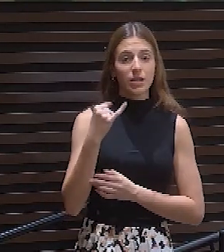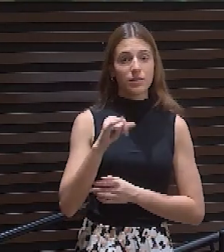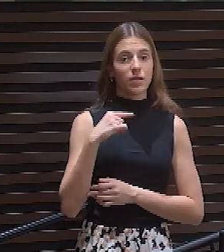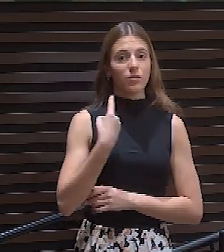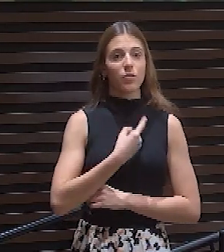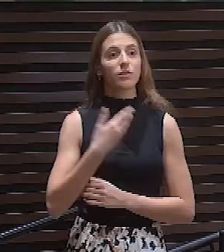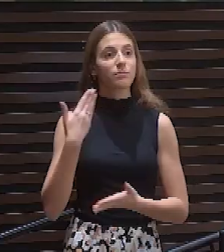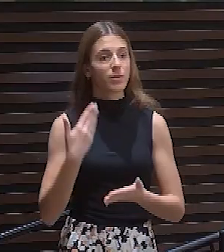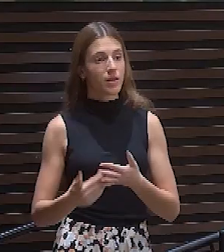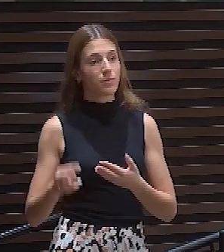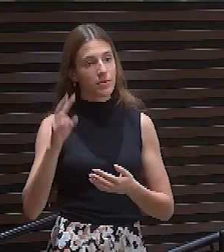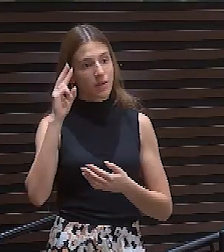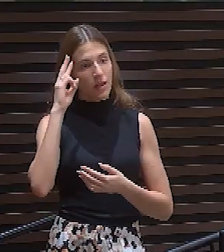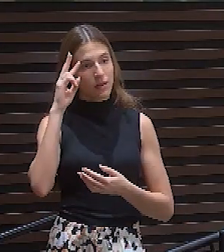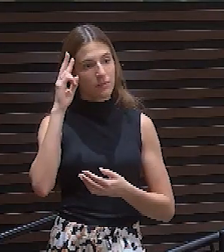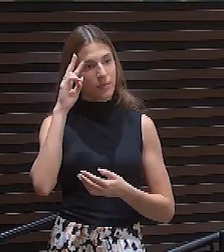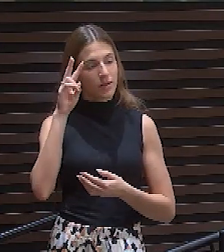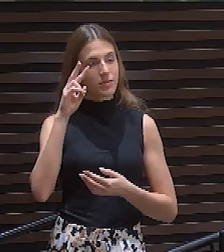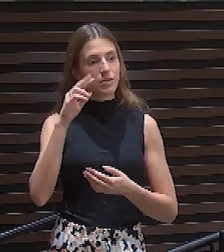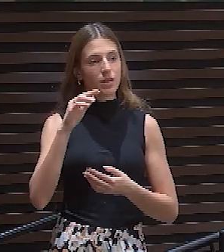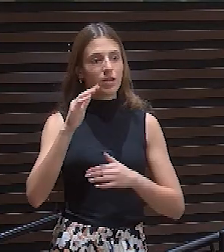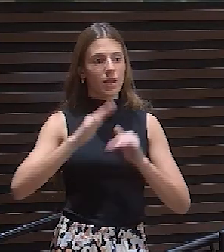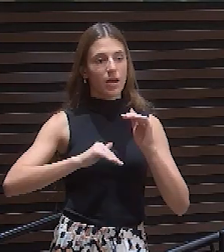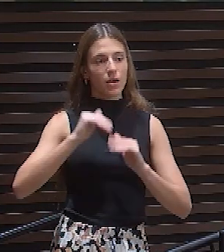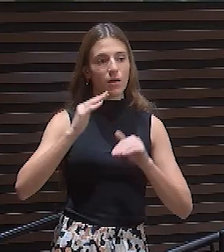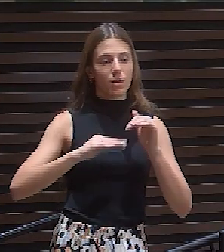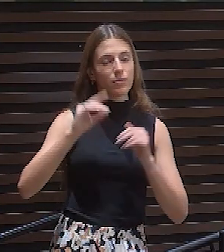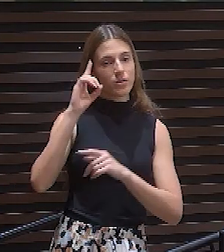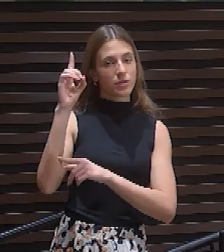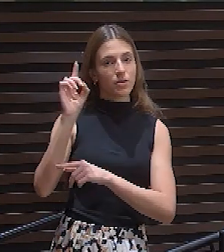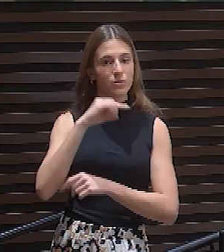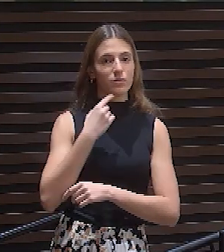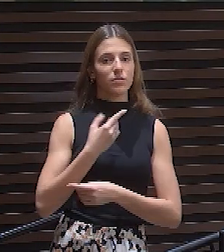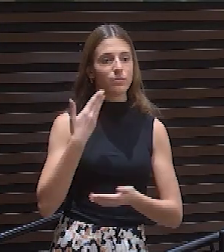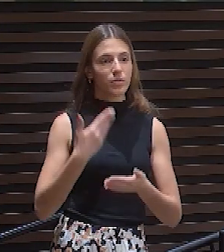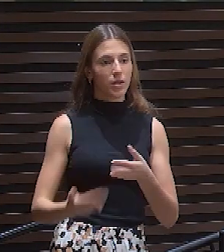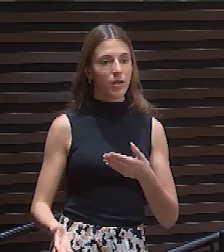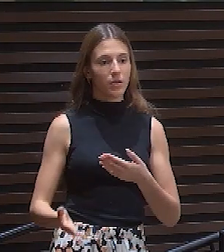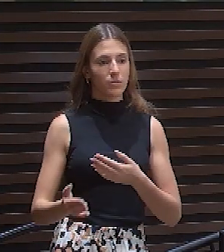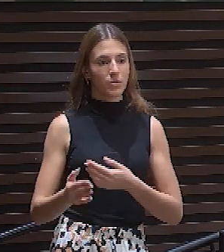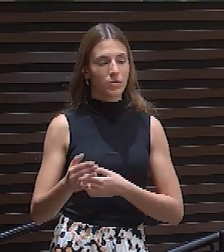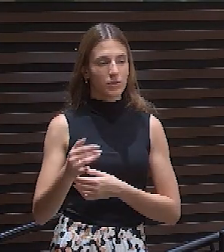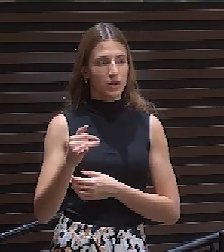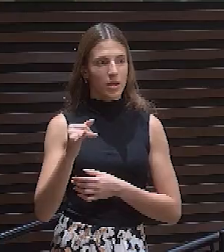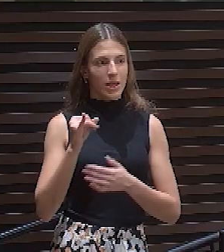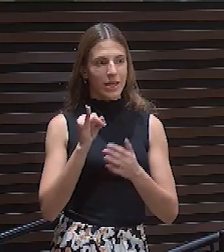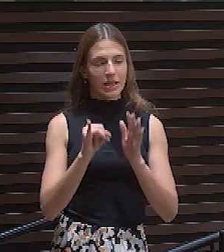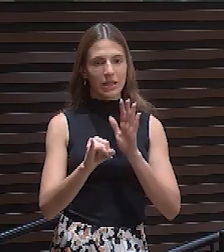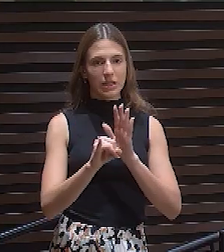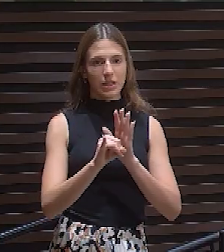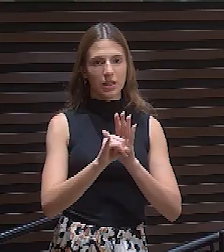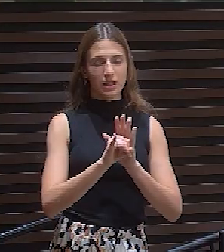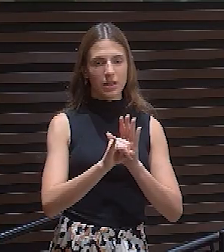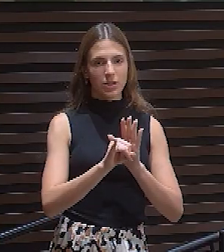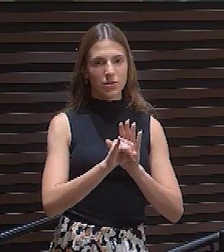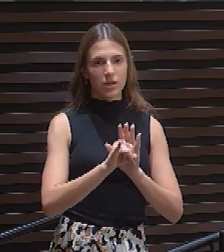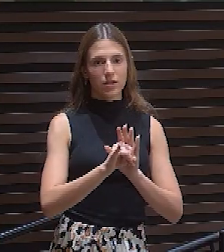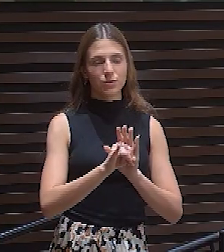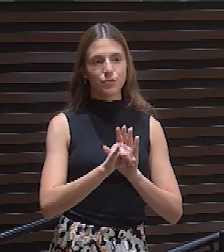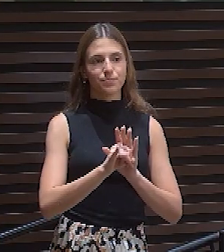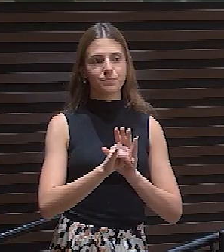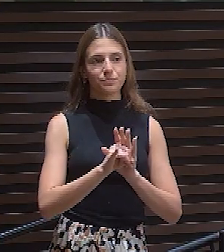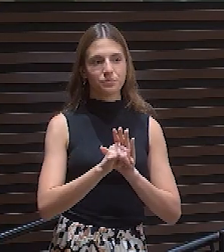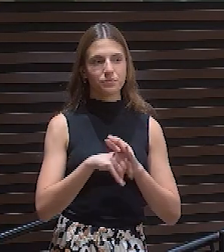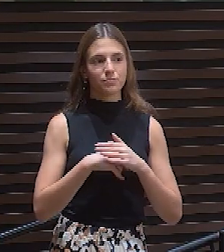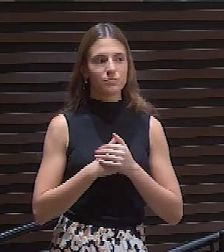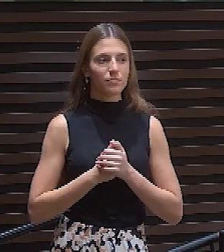Deus, perderemos nossa identidade como povo de Deus. Nós precisamos lembrar. Assim